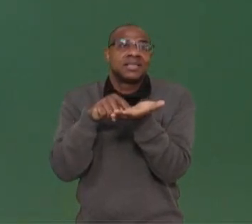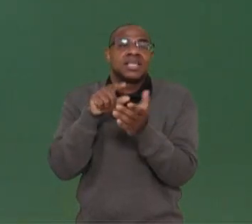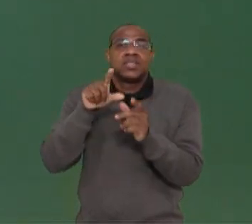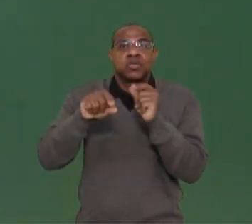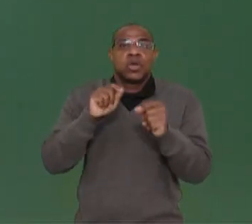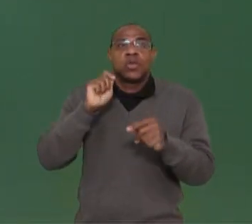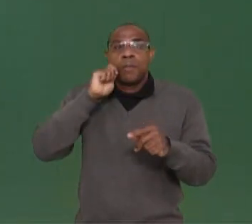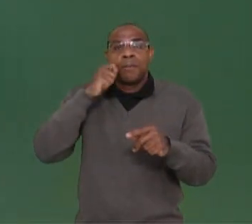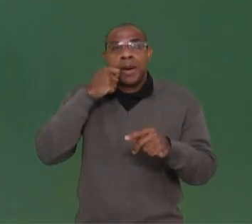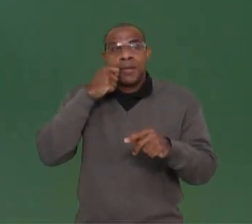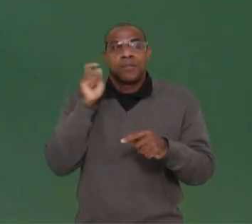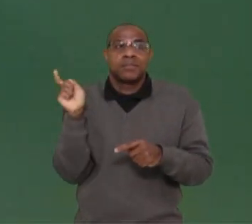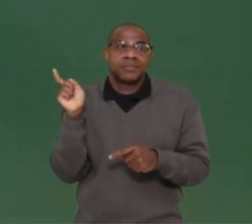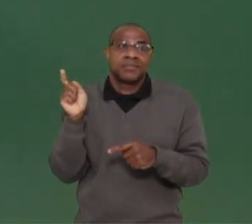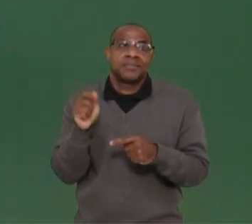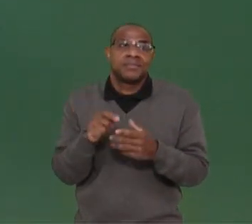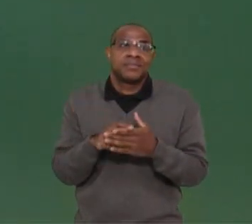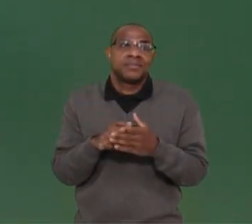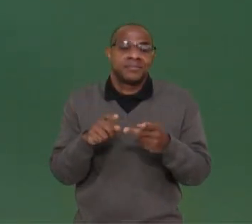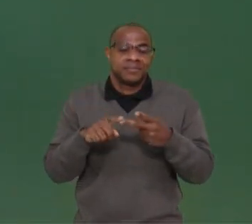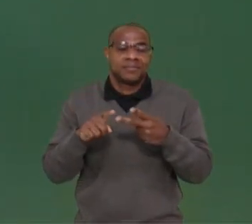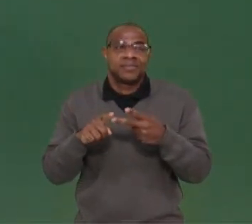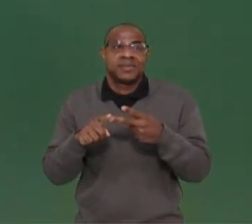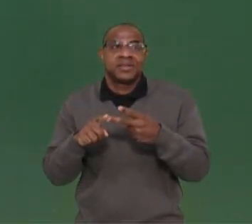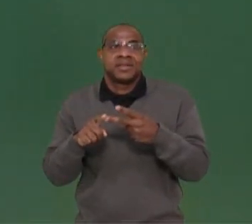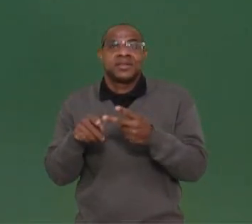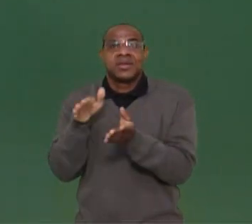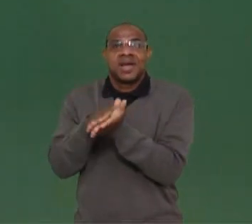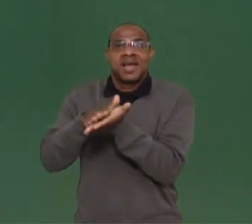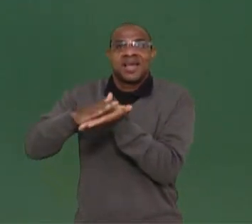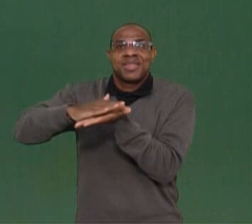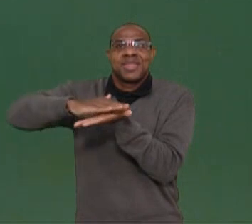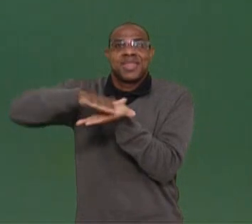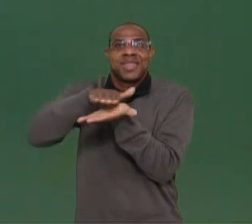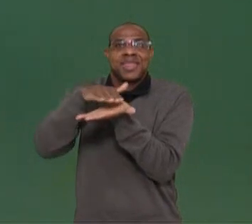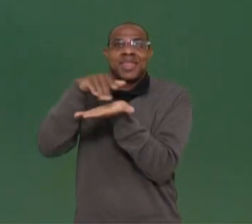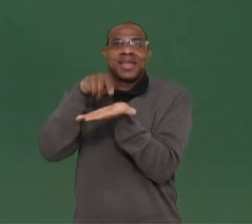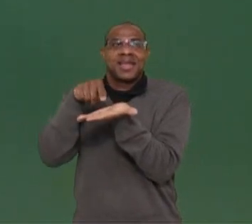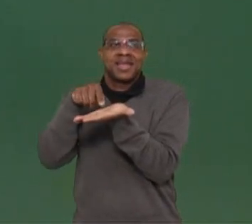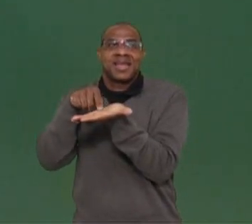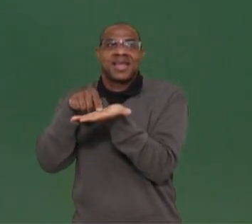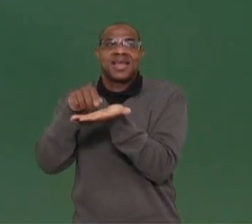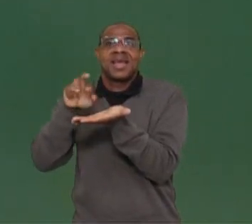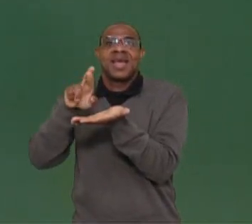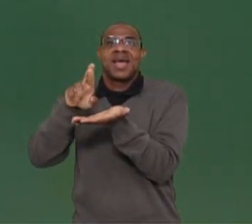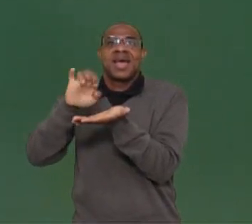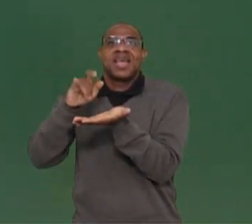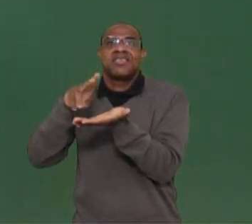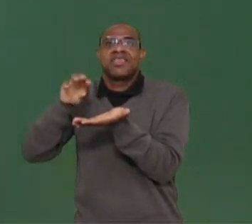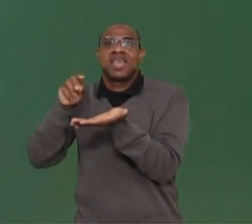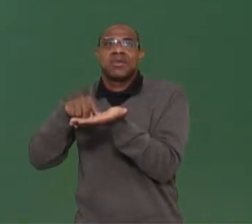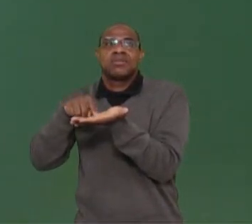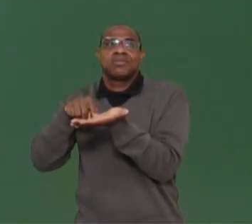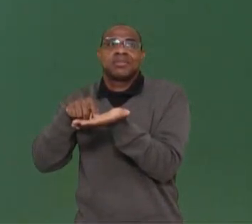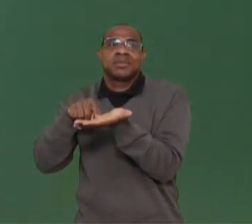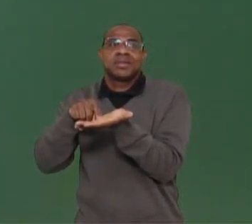pão, escolha do recheio e escolha do molho.